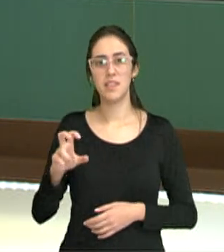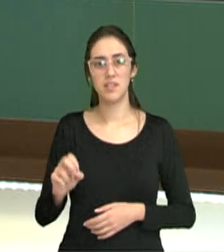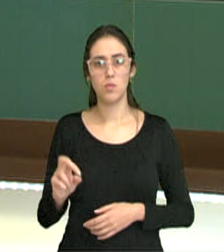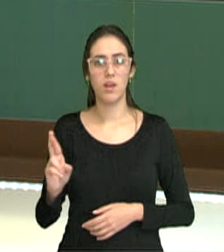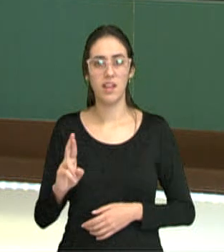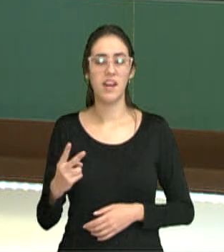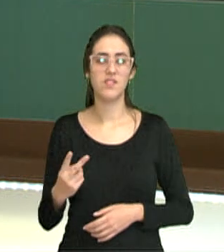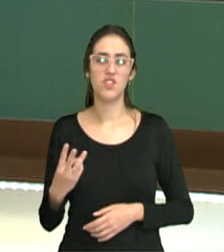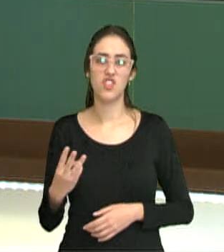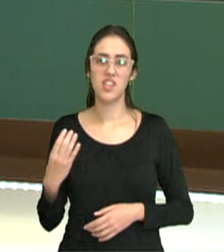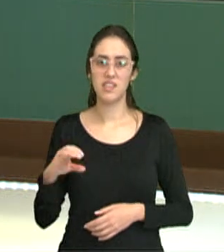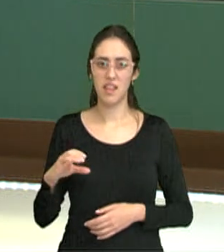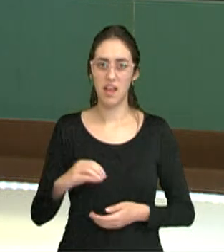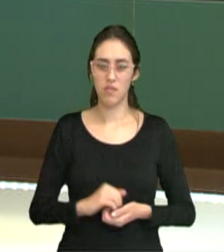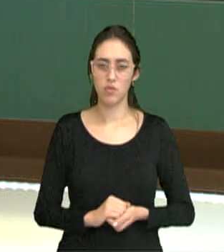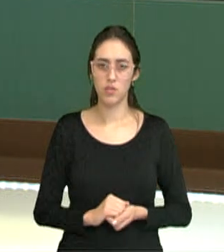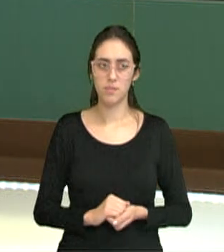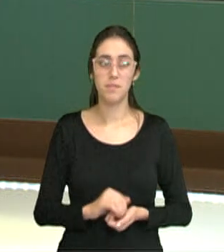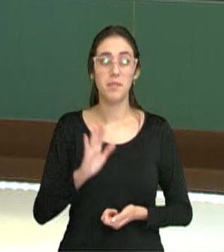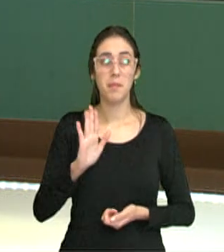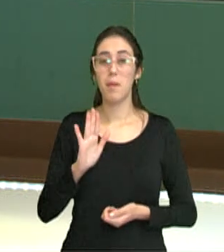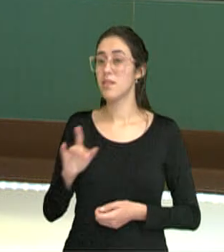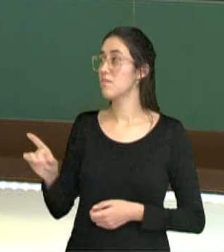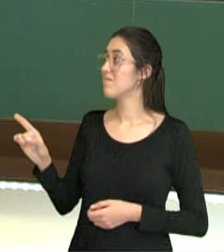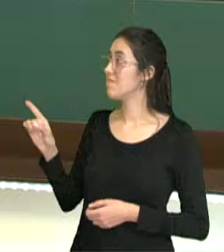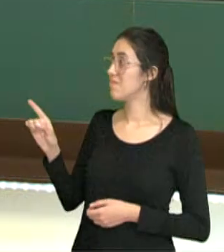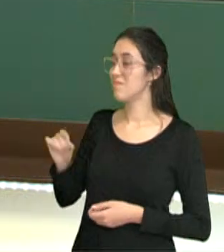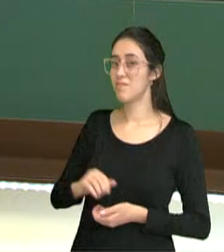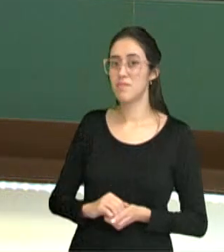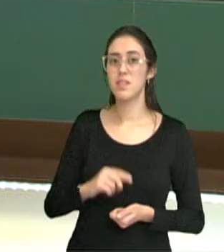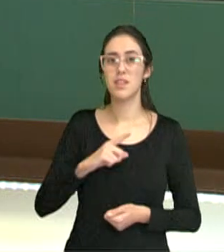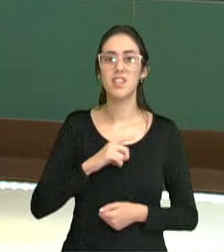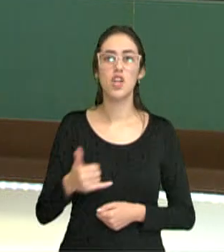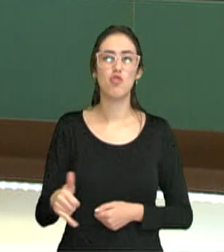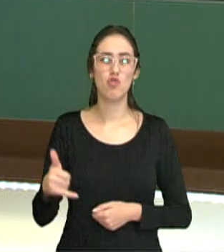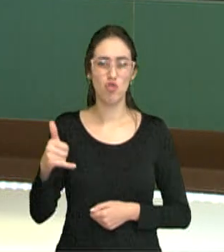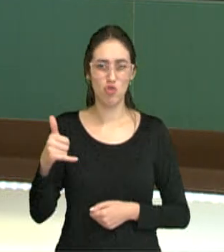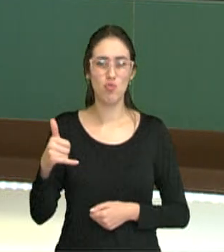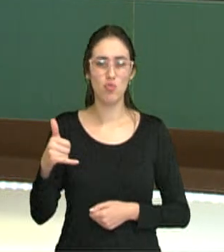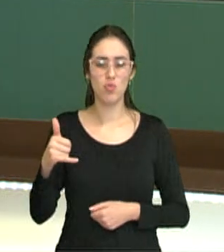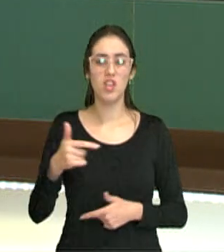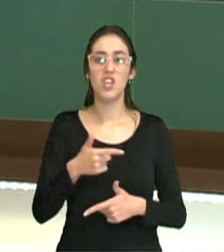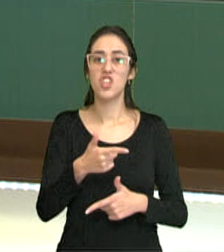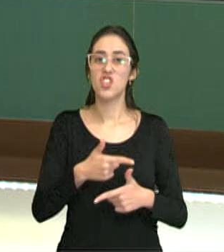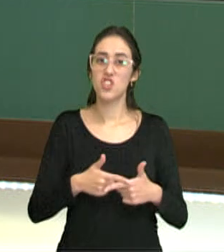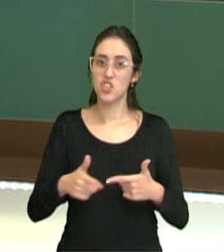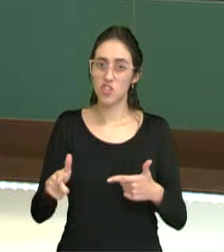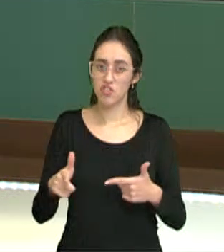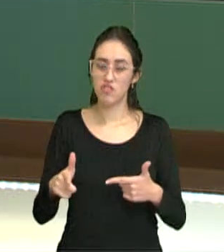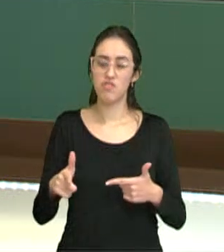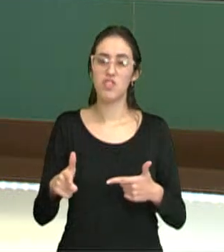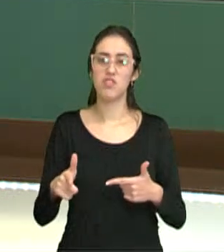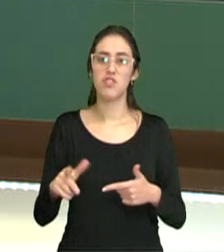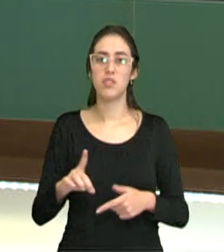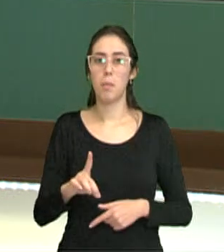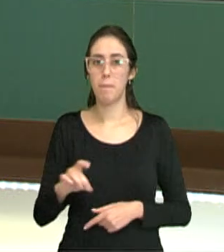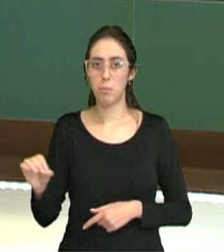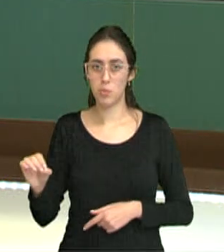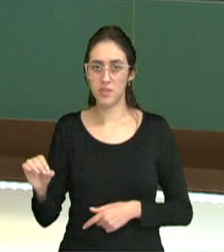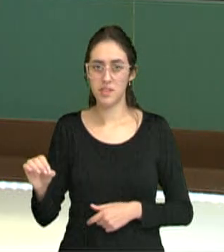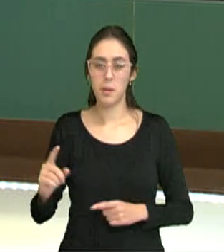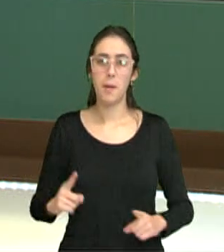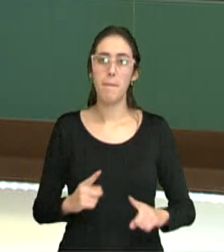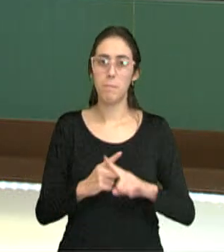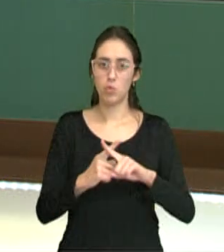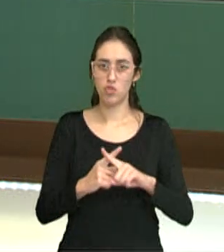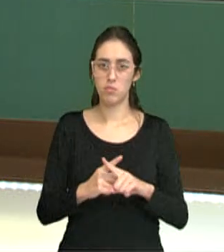350,23. Agora, este daqui, com este juro aqui, né, dividindo ele por 100 e multiplicando